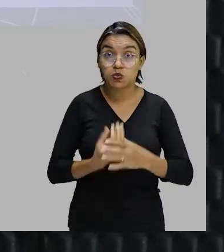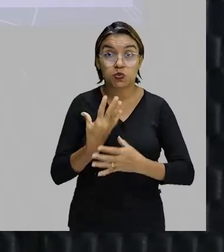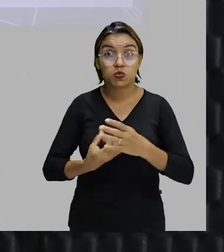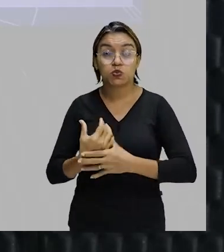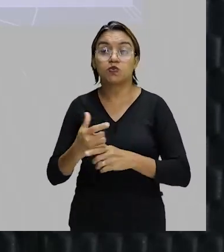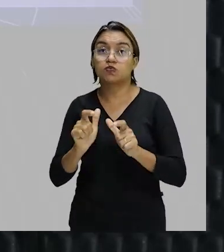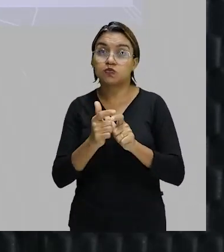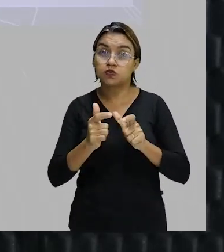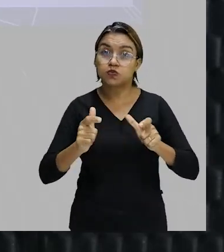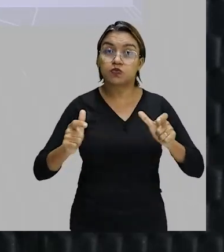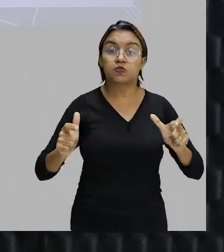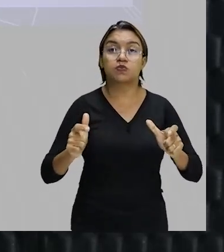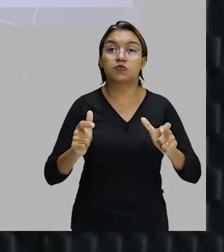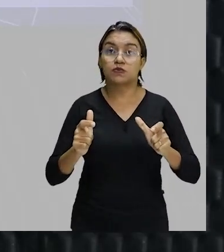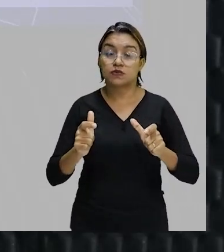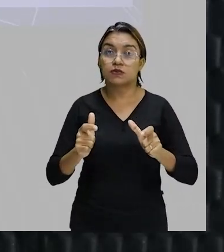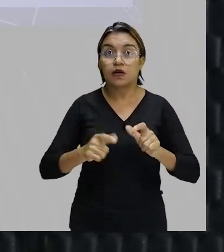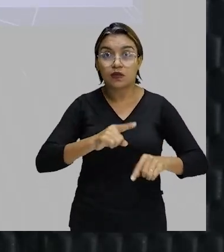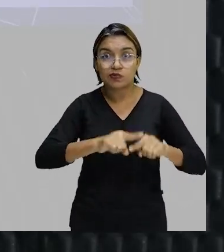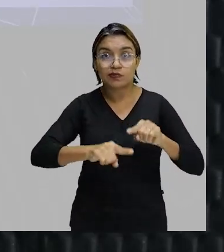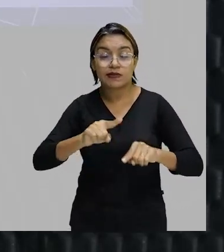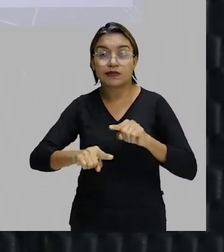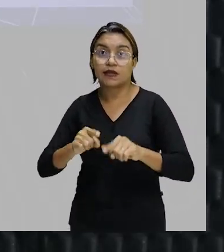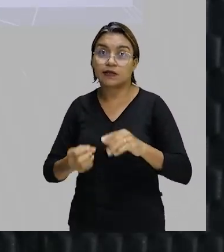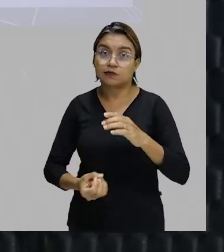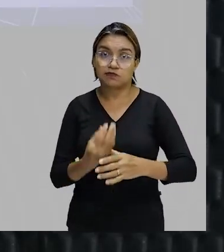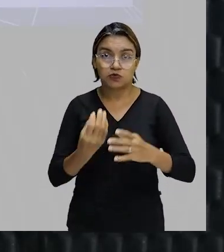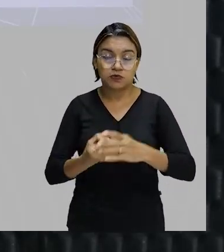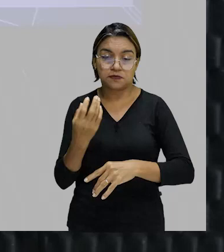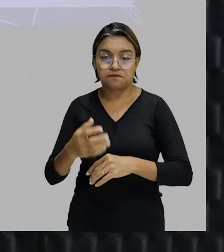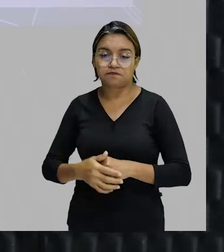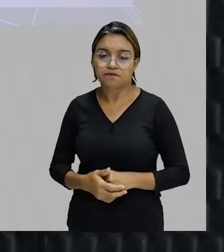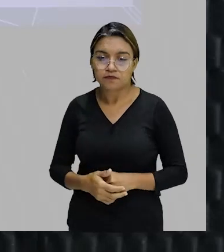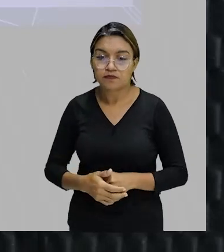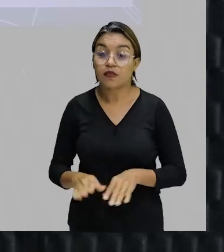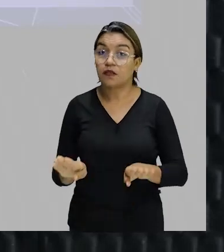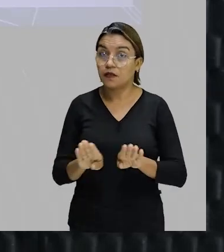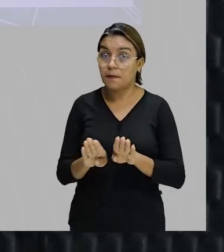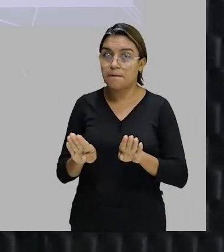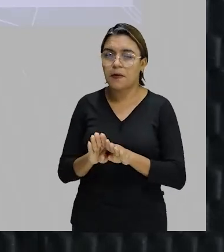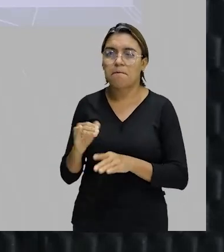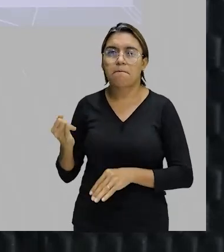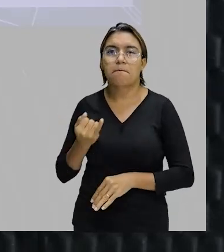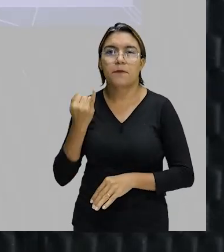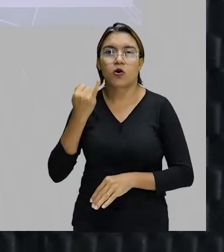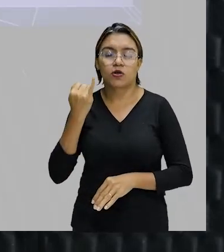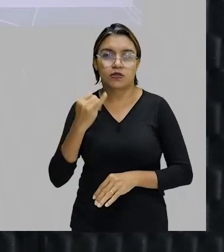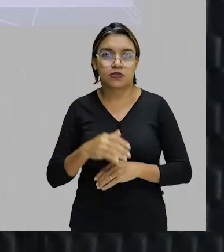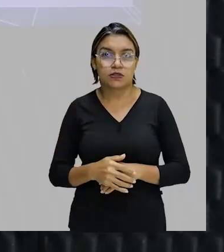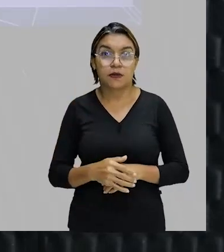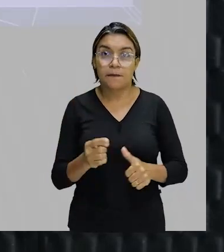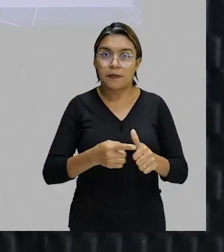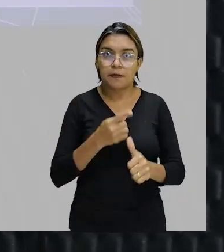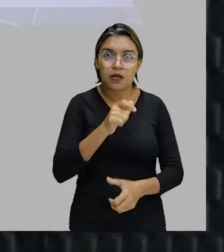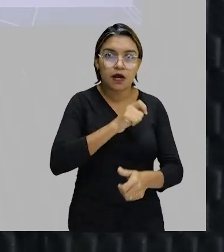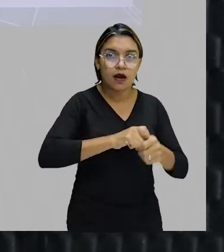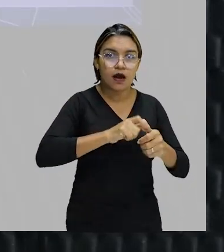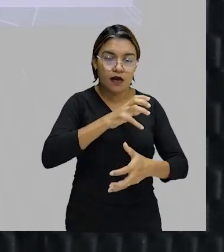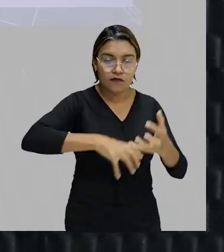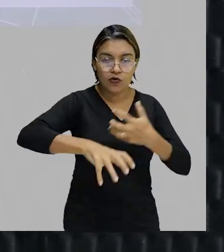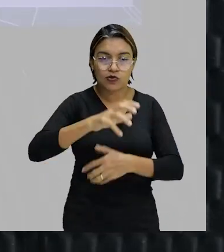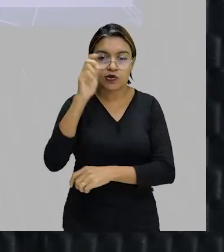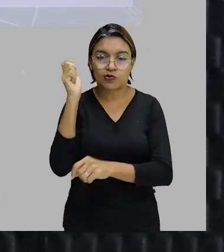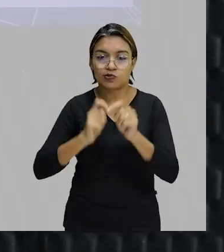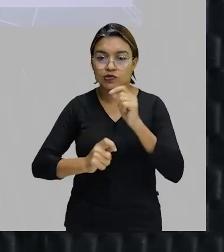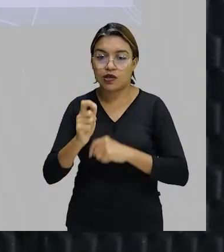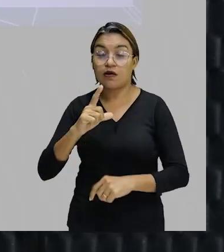consequentemente, aumentando a quantidade de bens produzidos. Uma questão muito interessante que quando a gente fala da primeira revolução industrial, que além